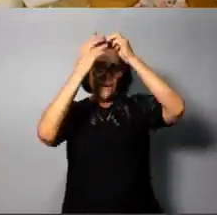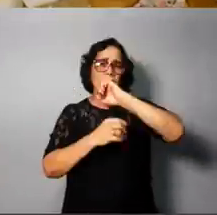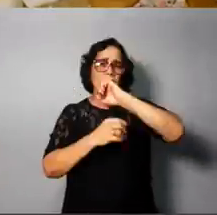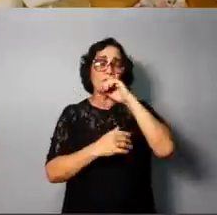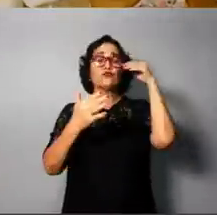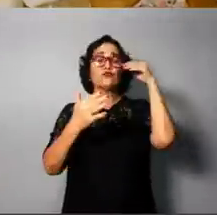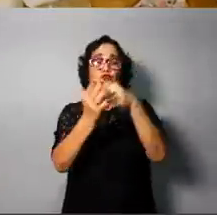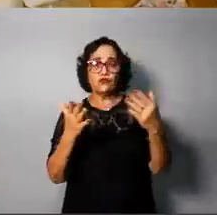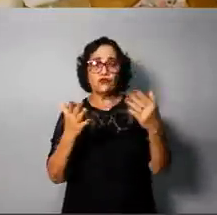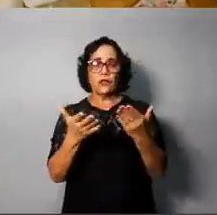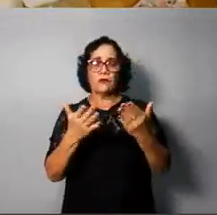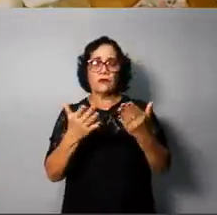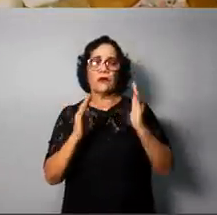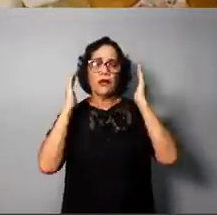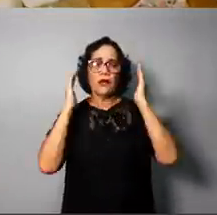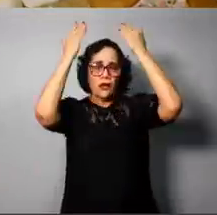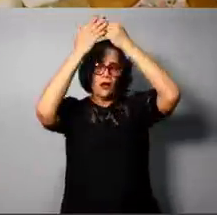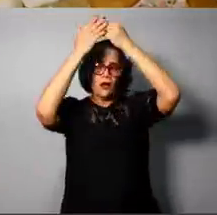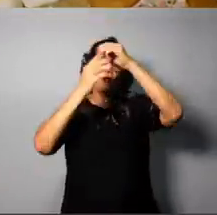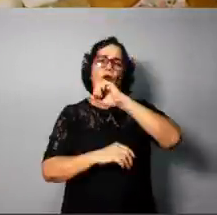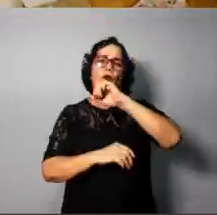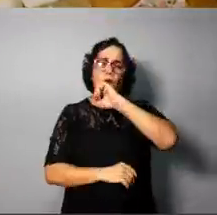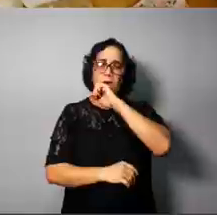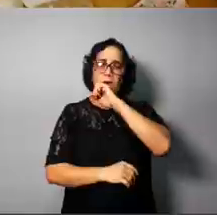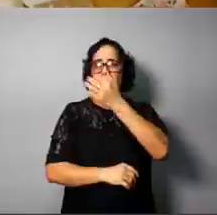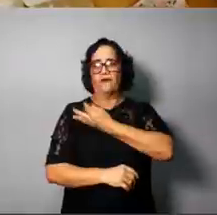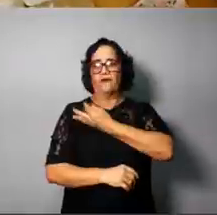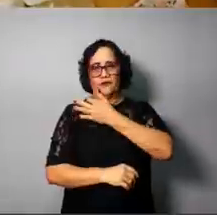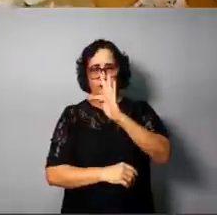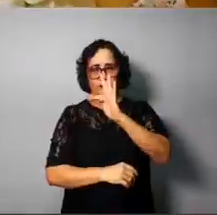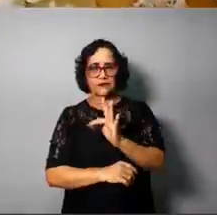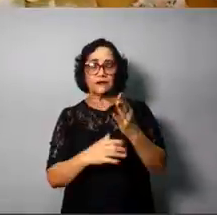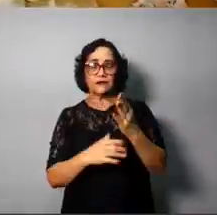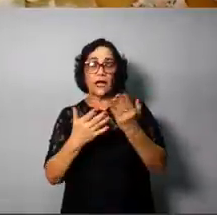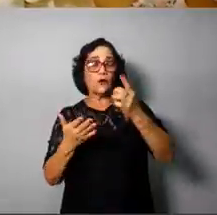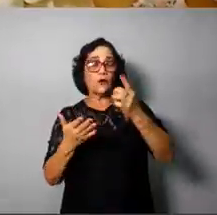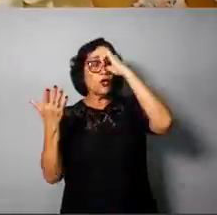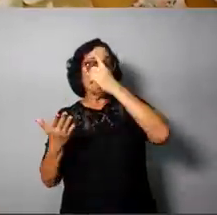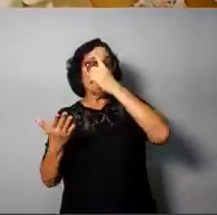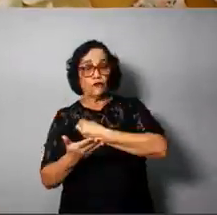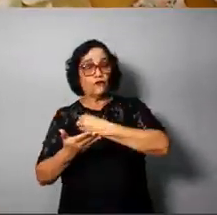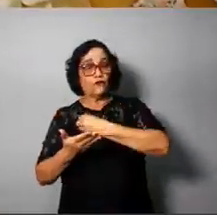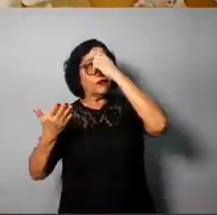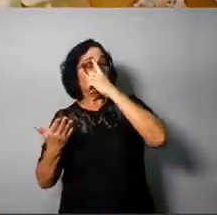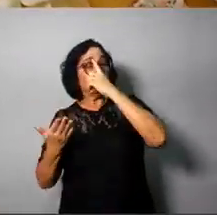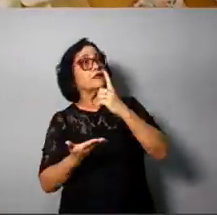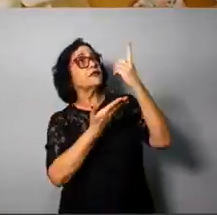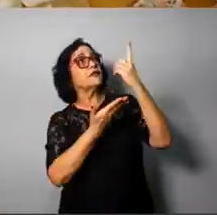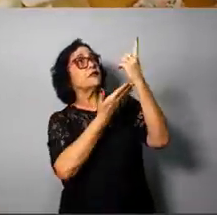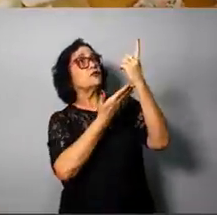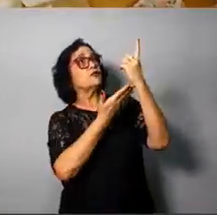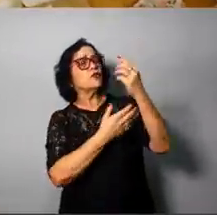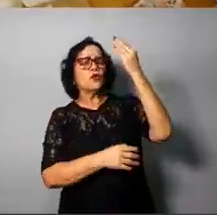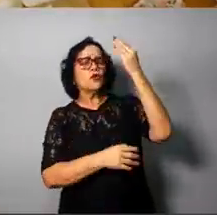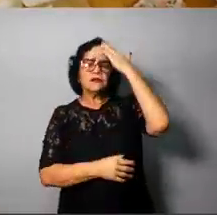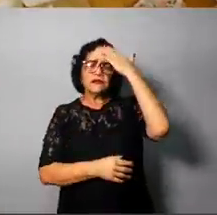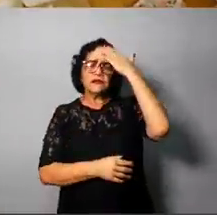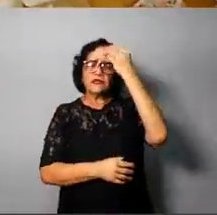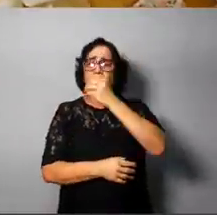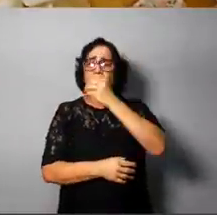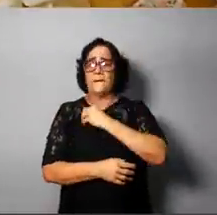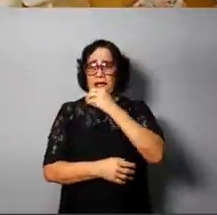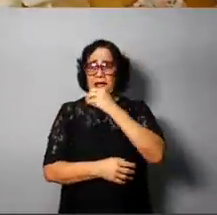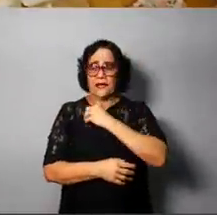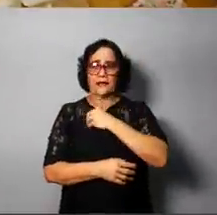Francisco. Coloquemos diante de Deus a nossa vida, conscientes de nossas fraquezas, mas ao mesmo